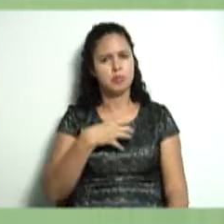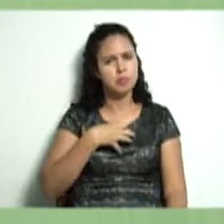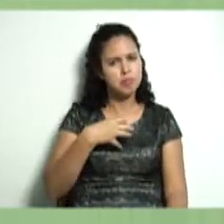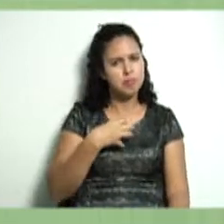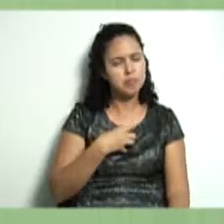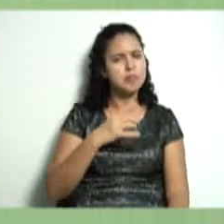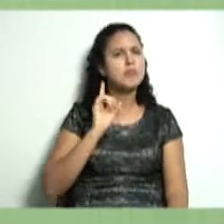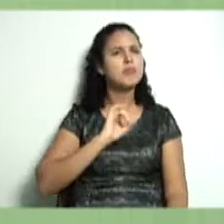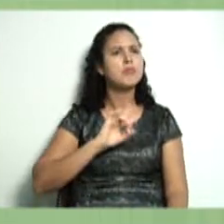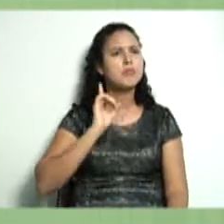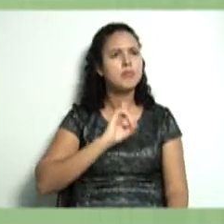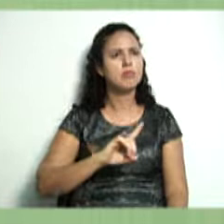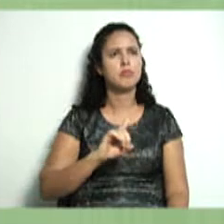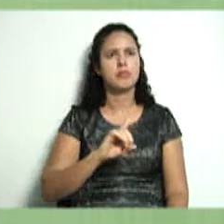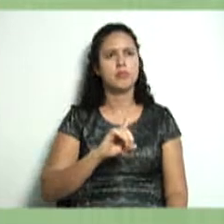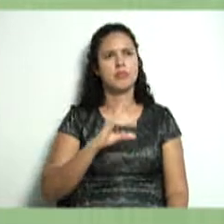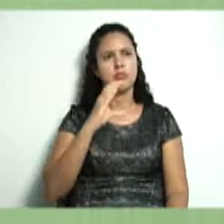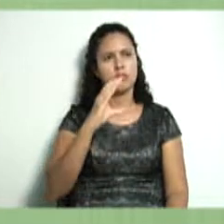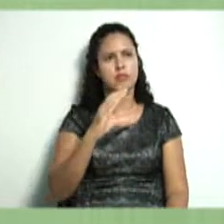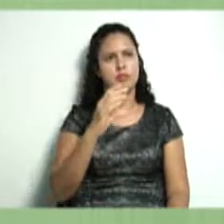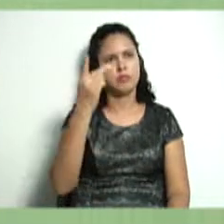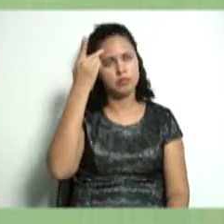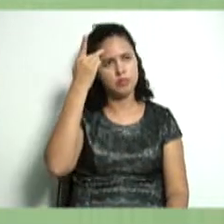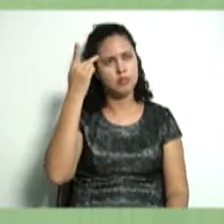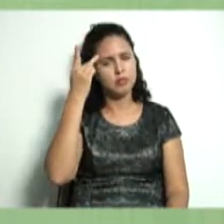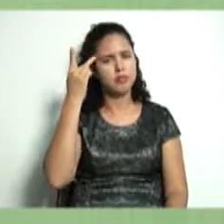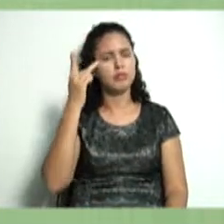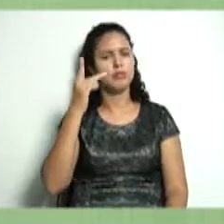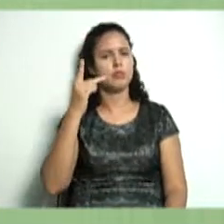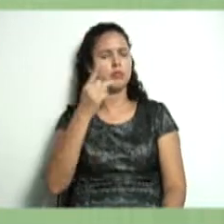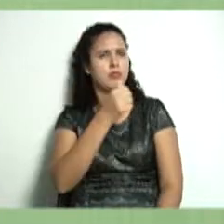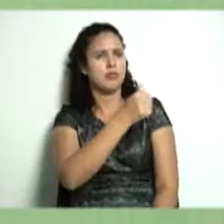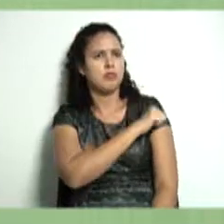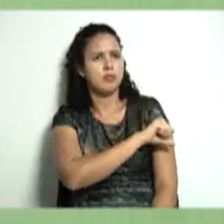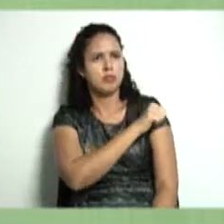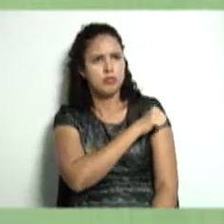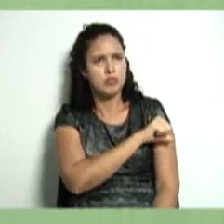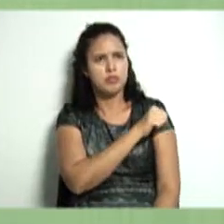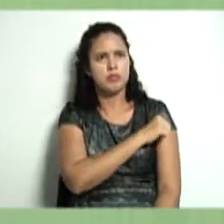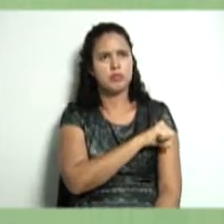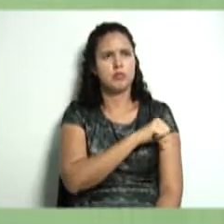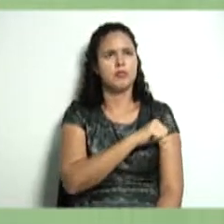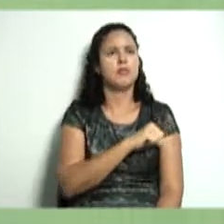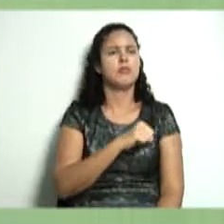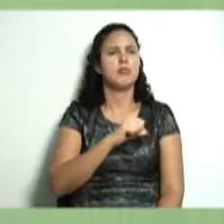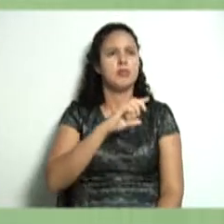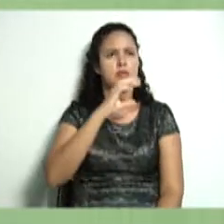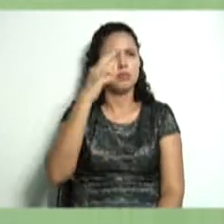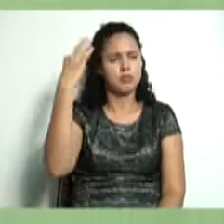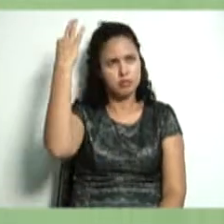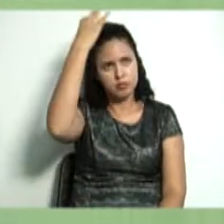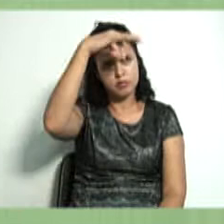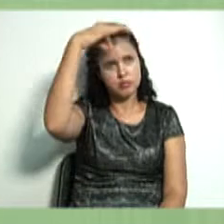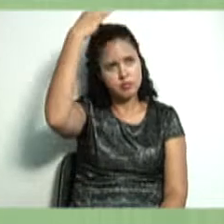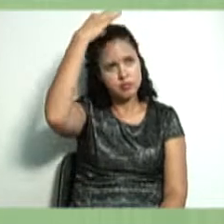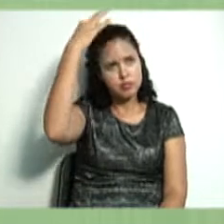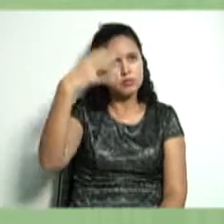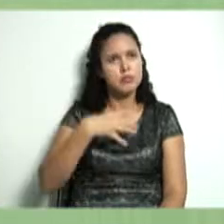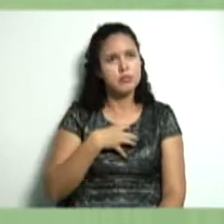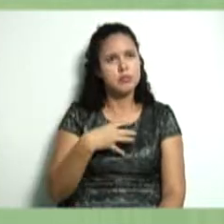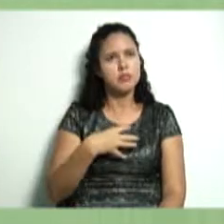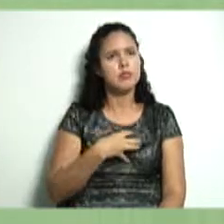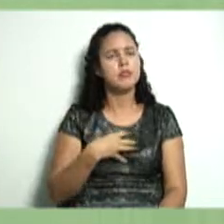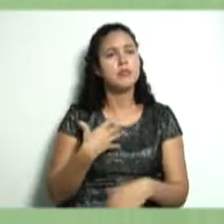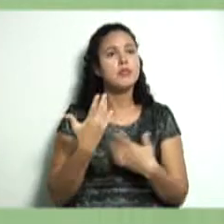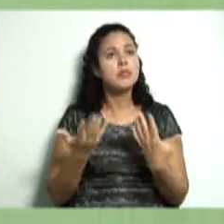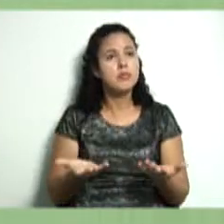Na alternativa D, Bahia, Minas Gerais, Mato Grosso do Sul e Paraná. Então, pessoal, qual